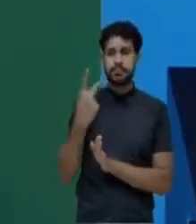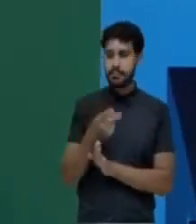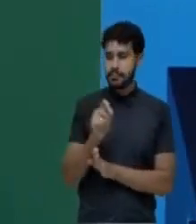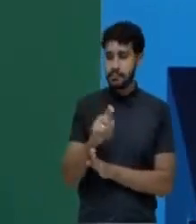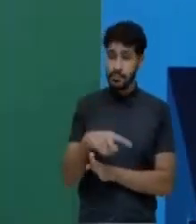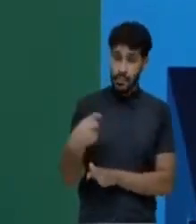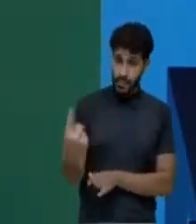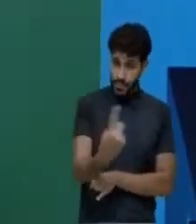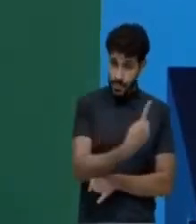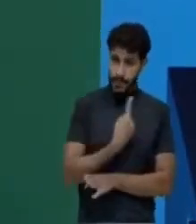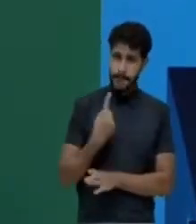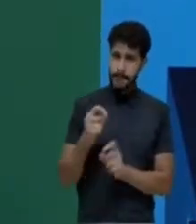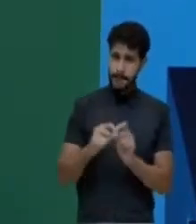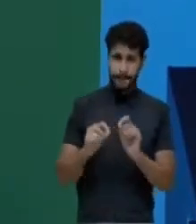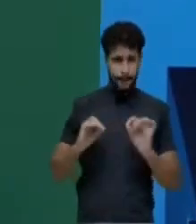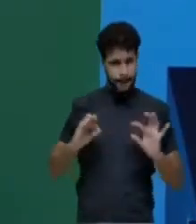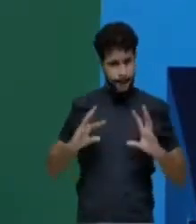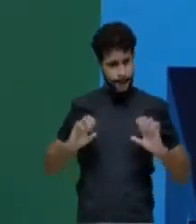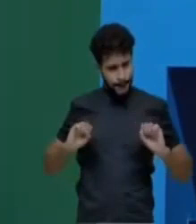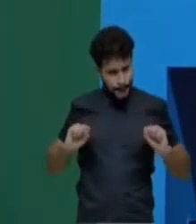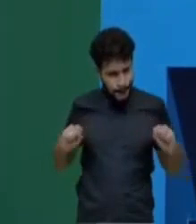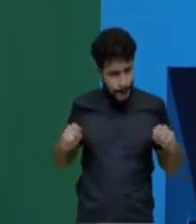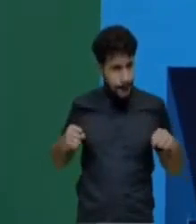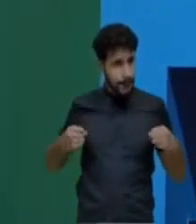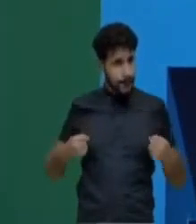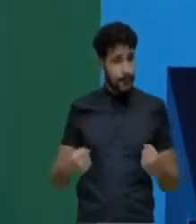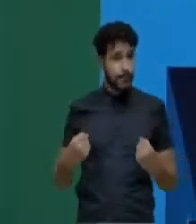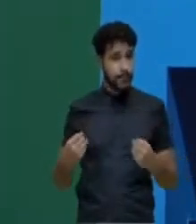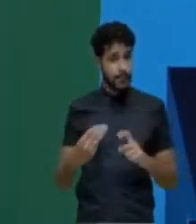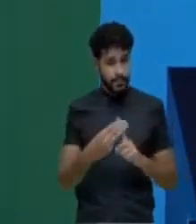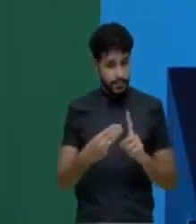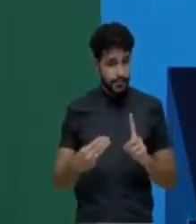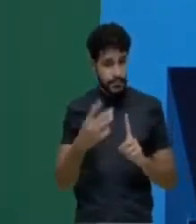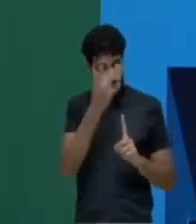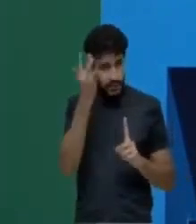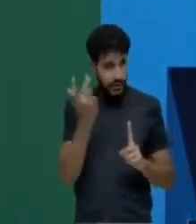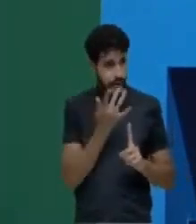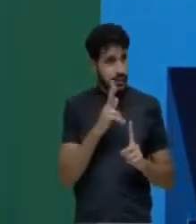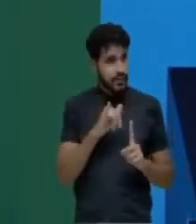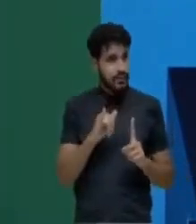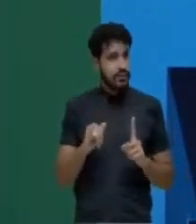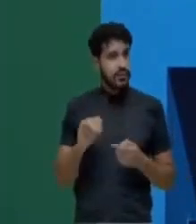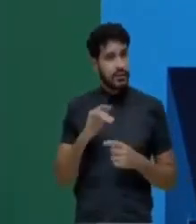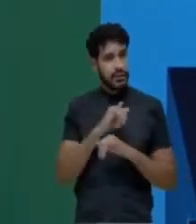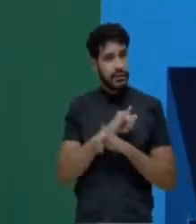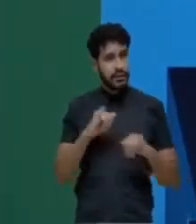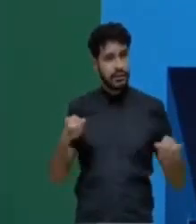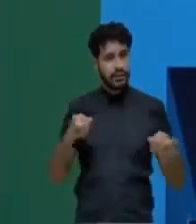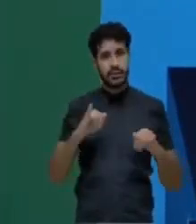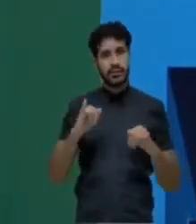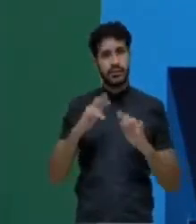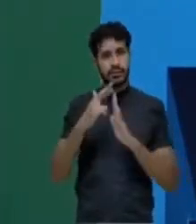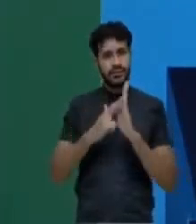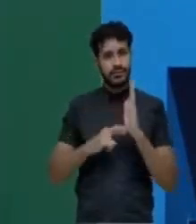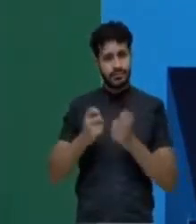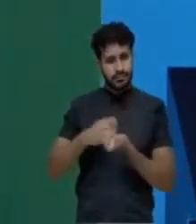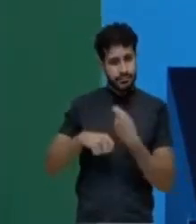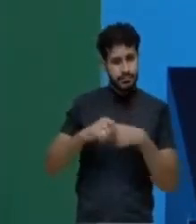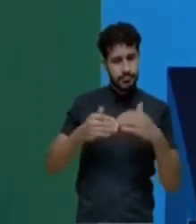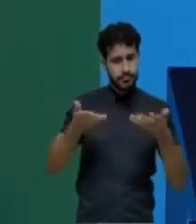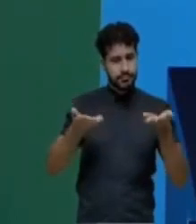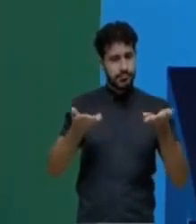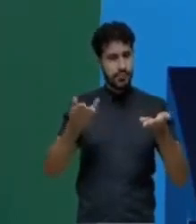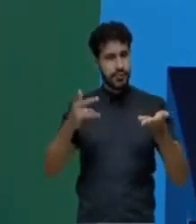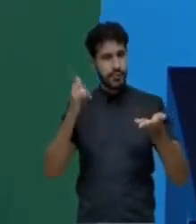nós estejamos fazendo todos os esforços, o ministro Haddad vai anunciar um arcabouço fiscal equilibrado, que vai garantir estabilizar